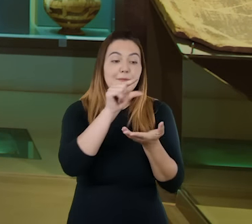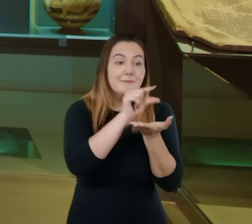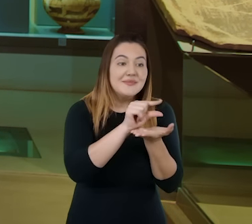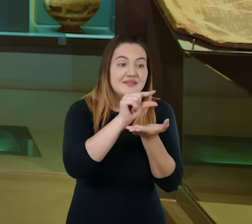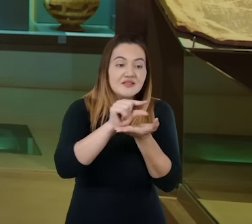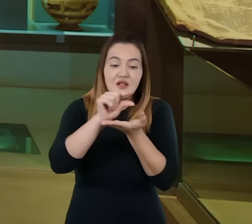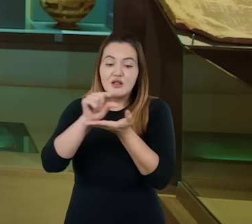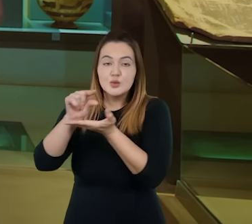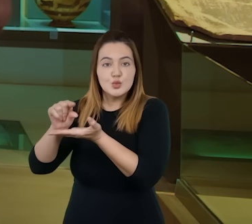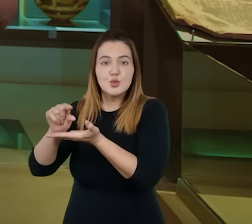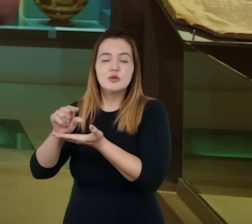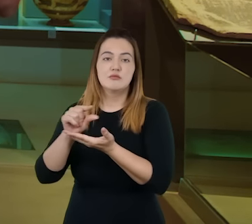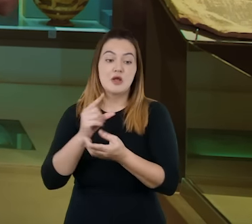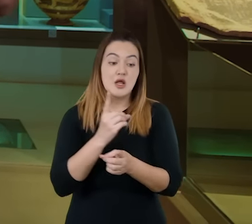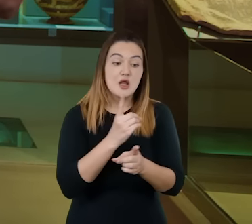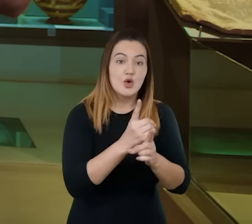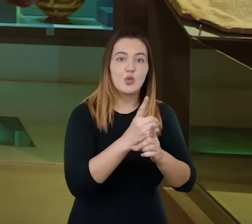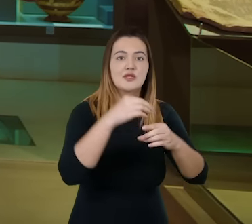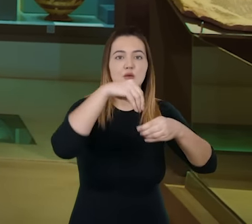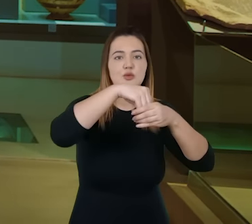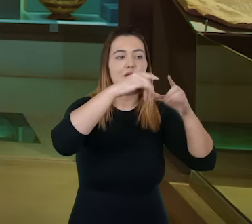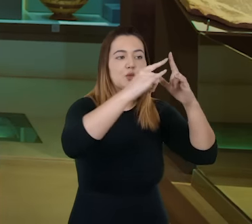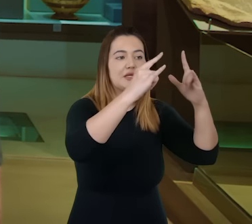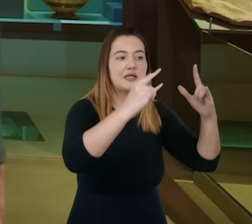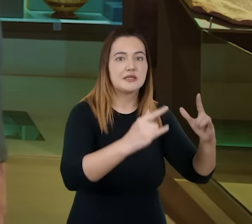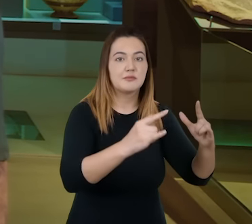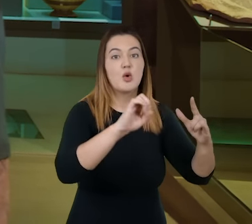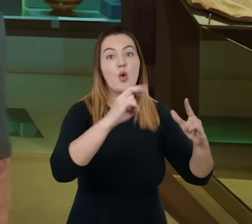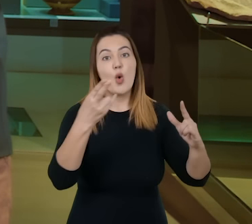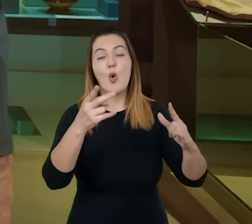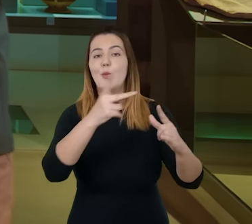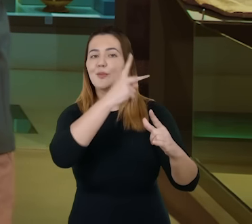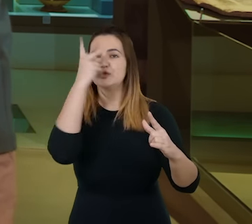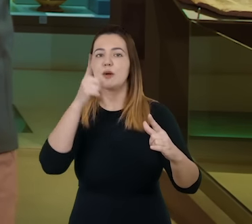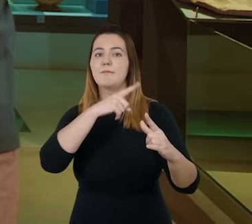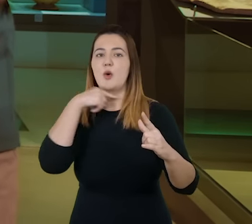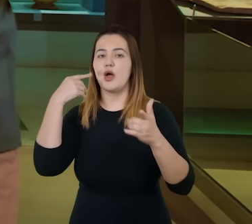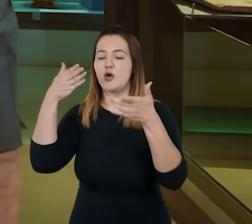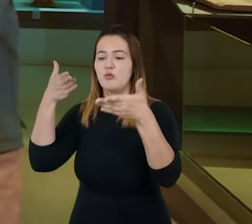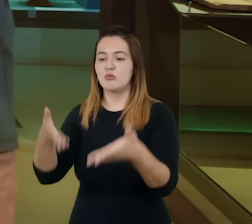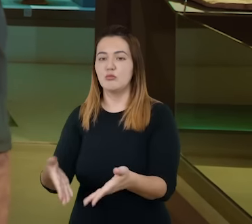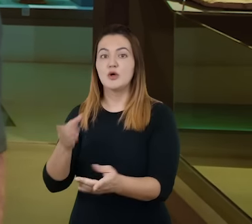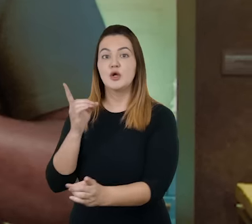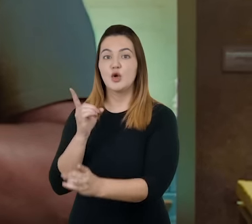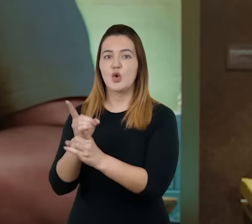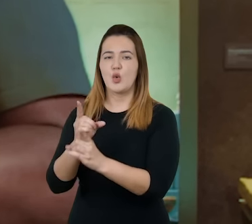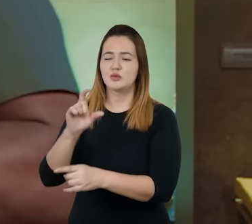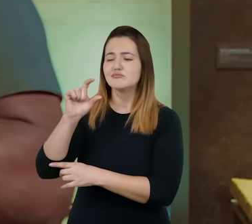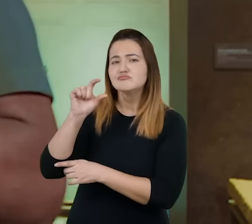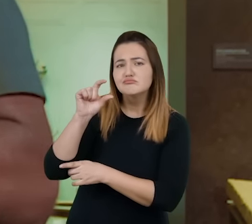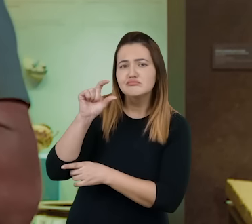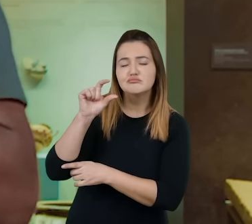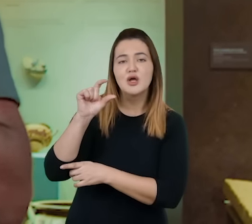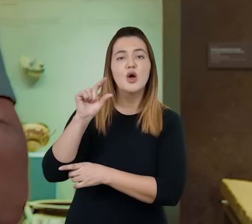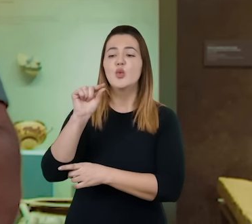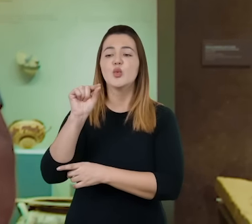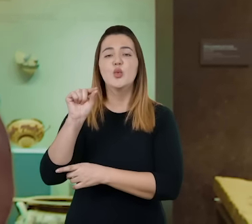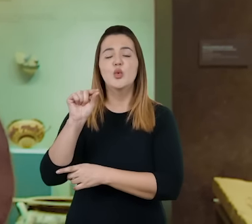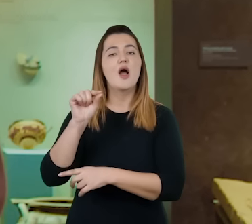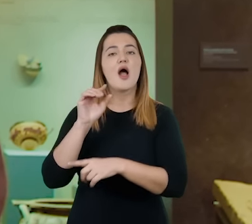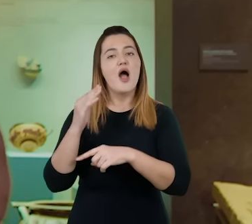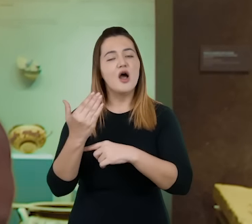foram encontradas, muitas delas, em santuários ou em tumbas de pessoas que foram sepultadas aqui. Essas miniaturas nos ajudam, em